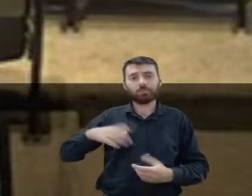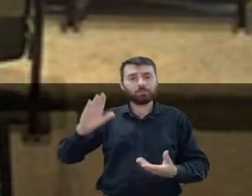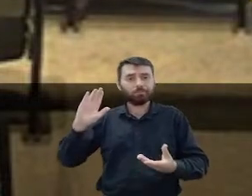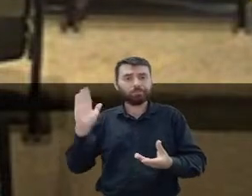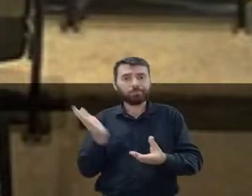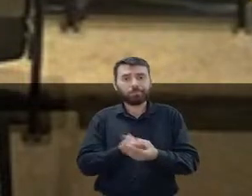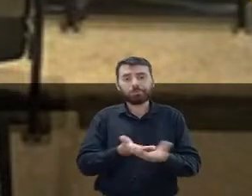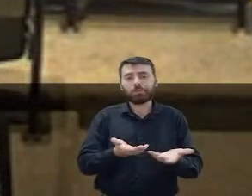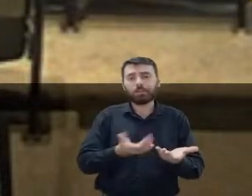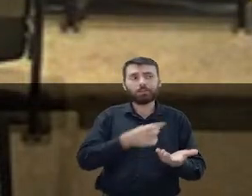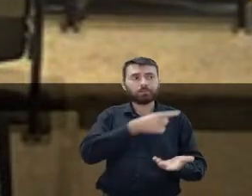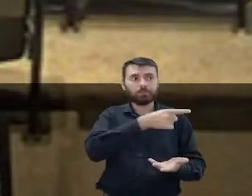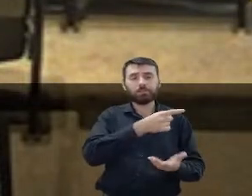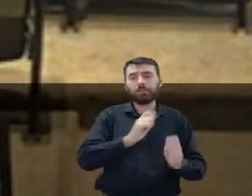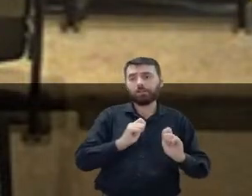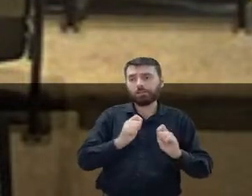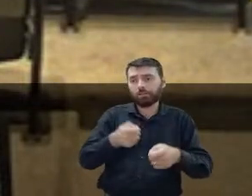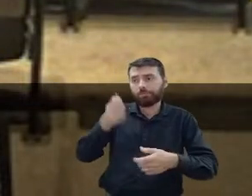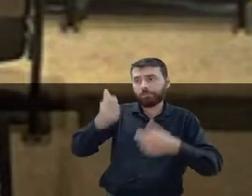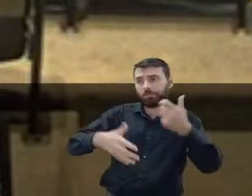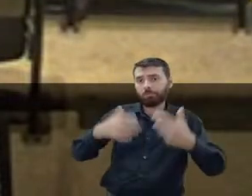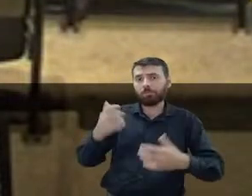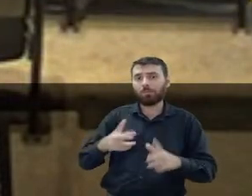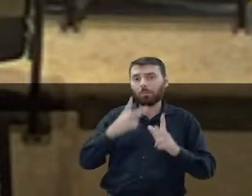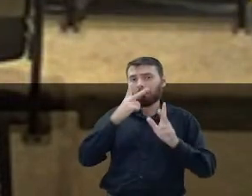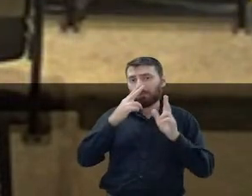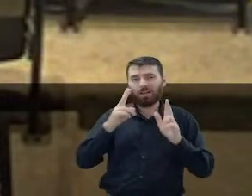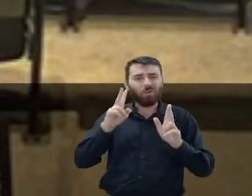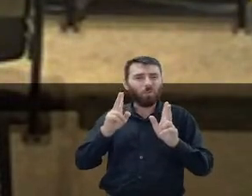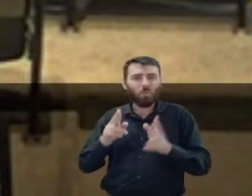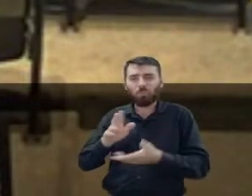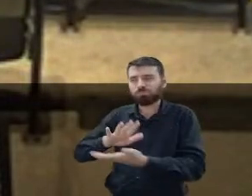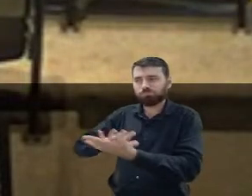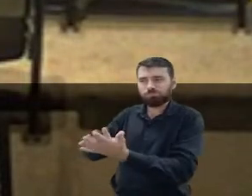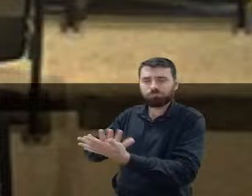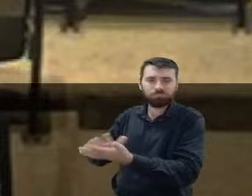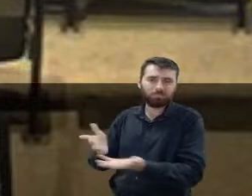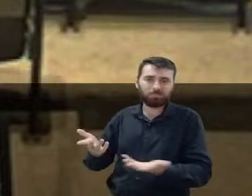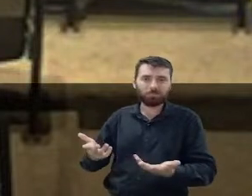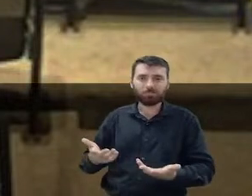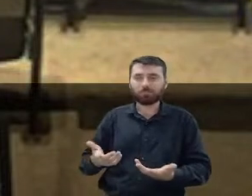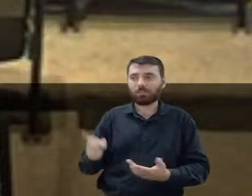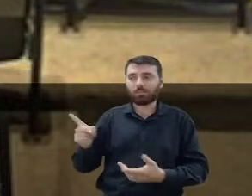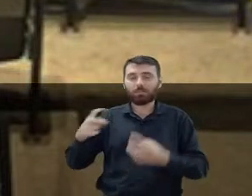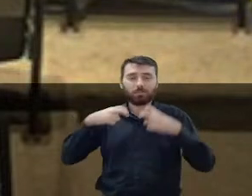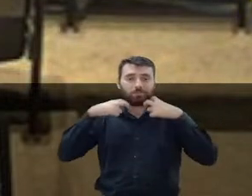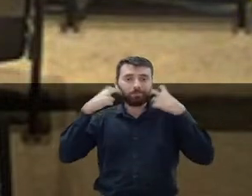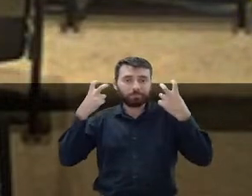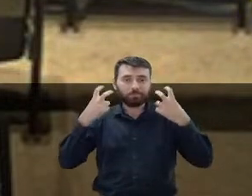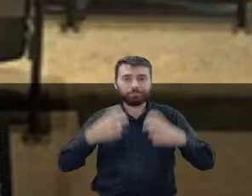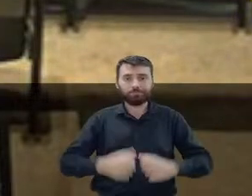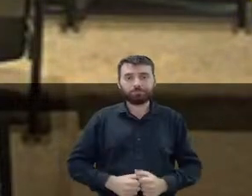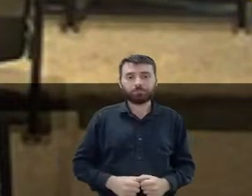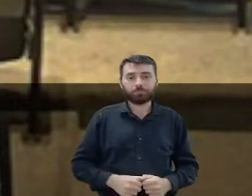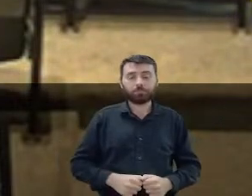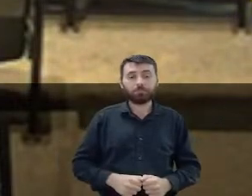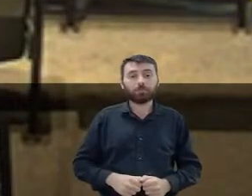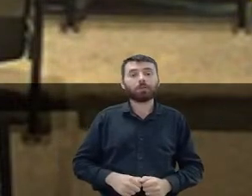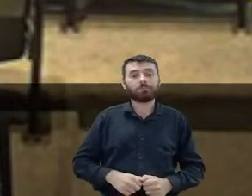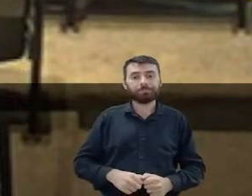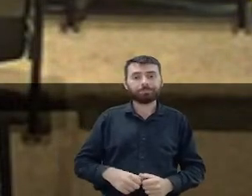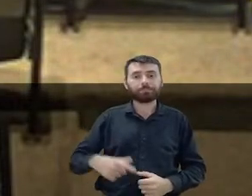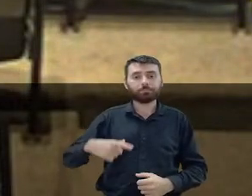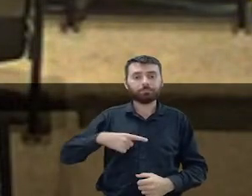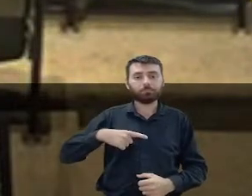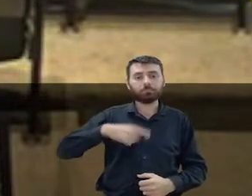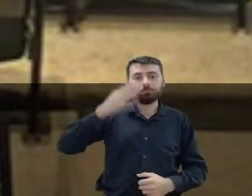pelo reclamado na sua defesa. O poder soberano do recorrido na relação entre as partes ficou claro e provado em seu